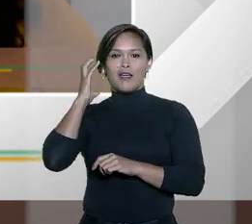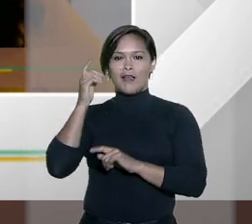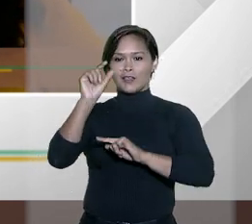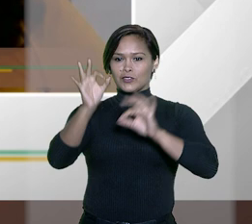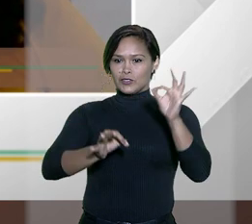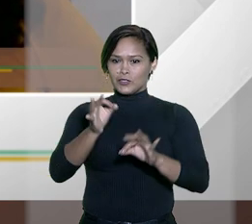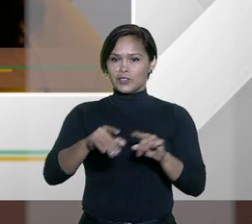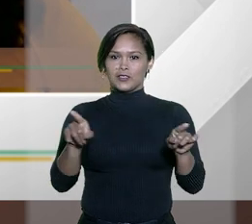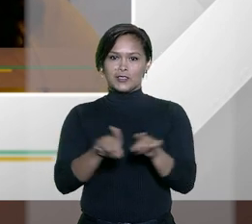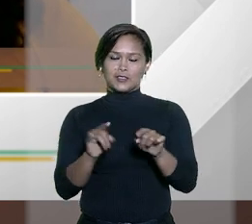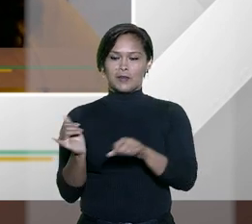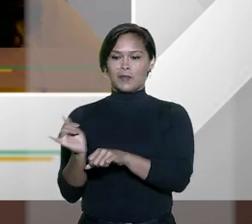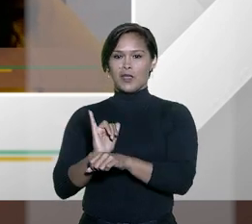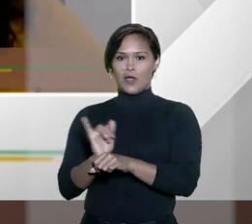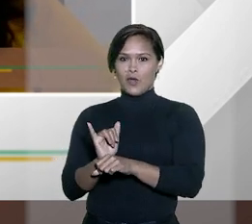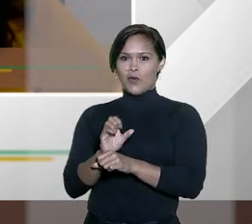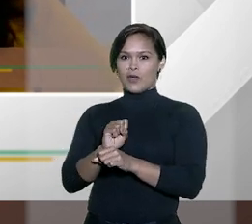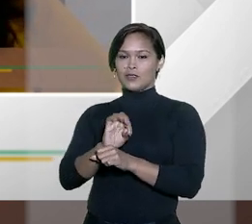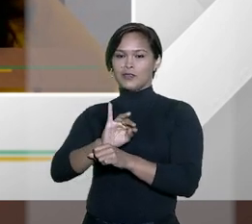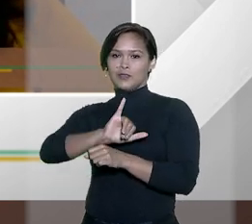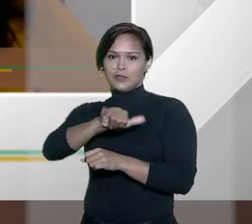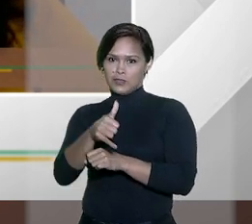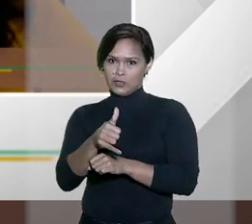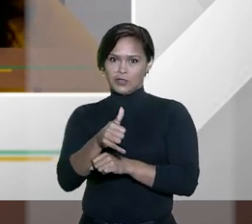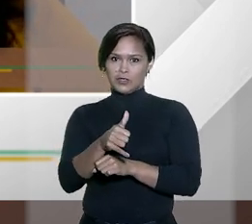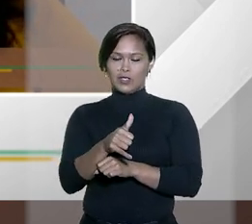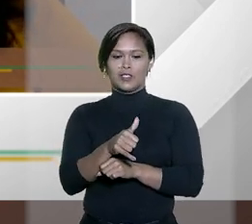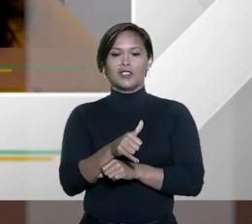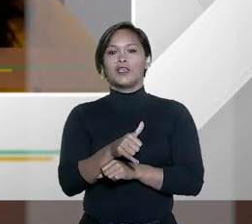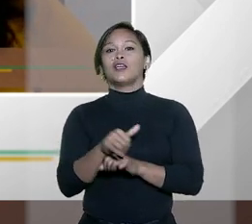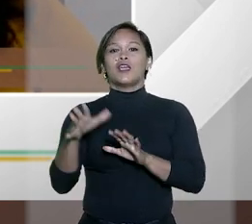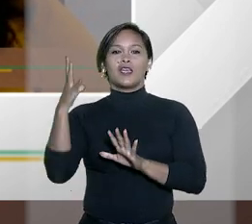Justiça e também no canal do STJ no YouTube